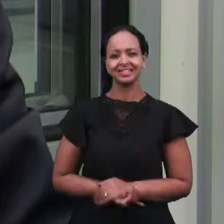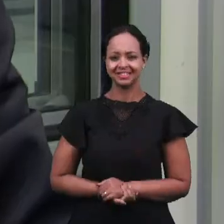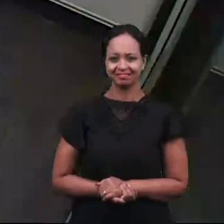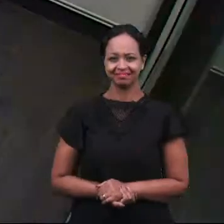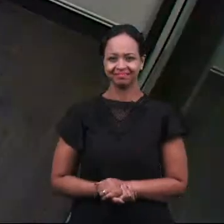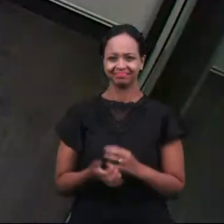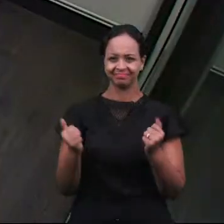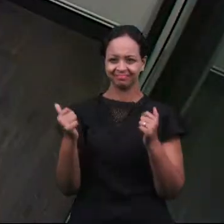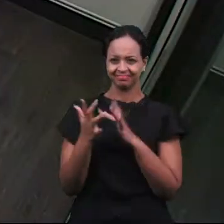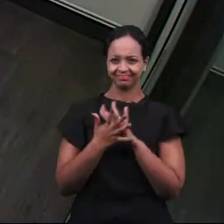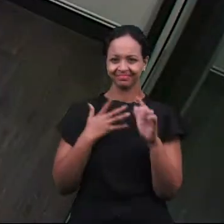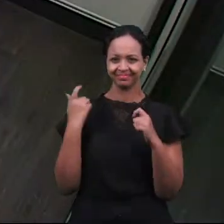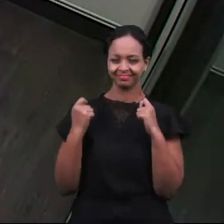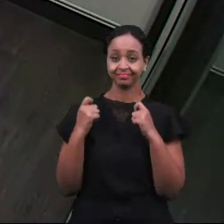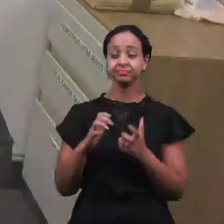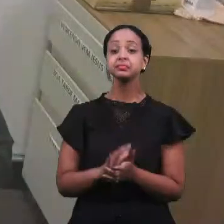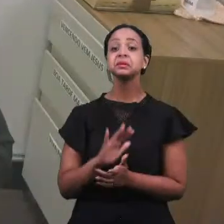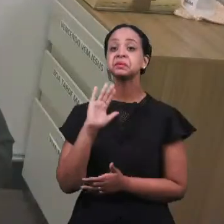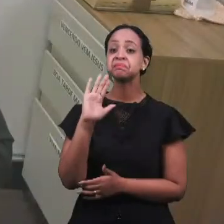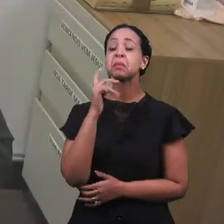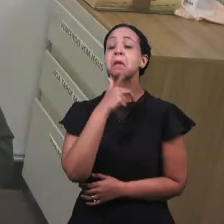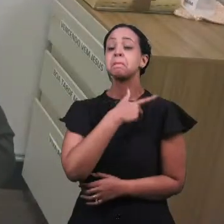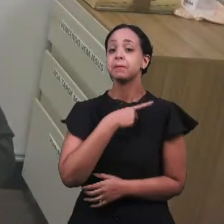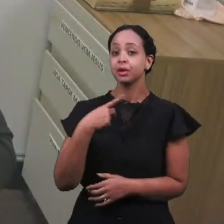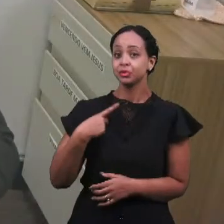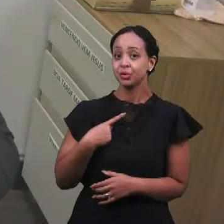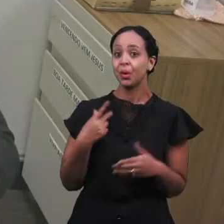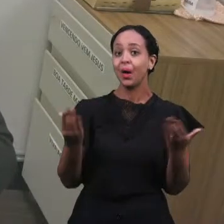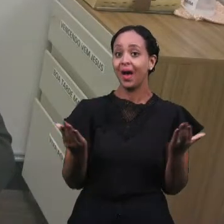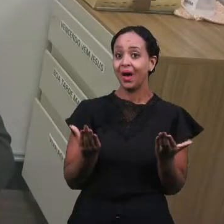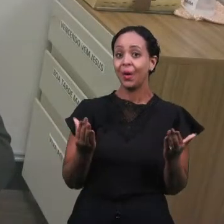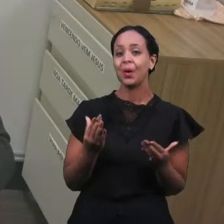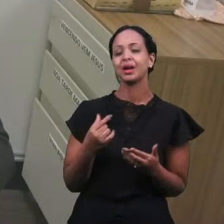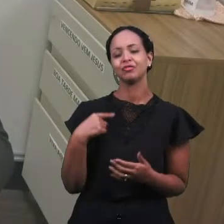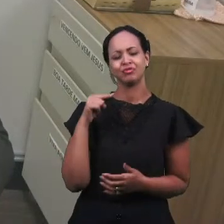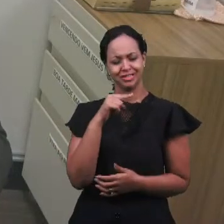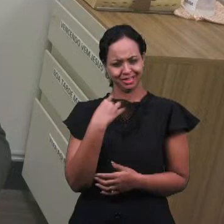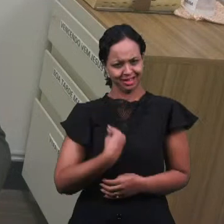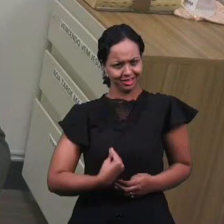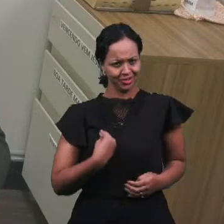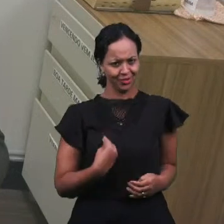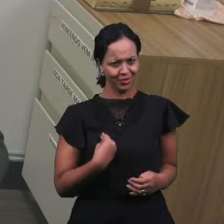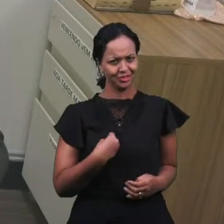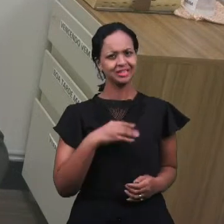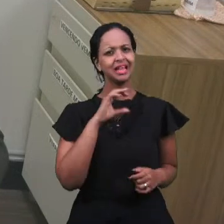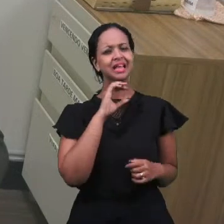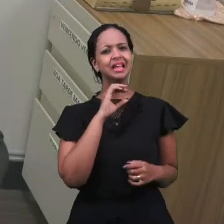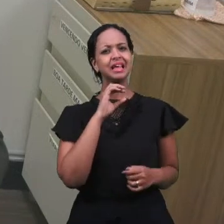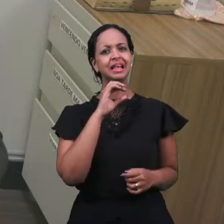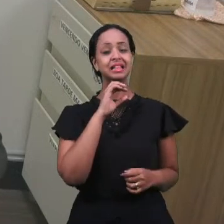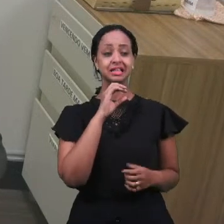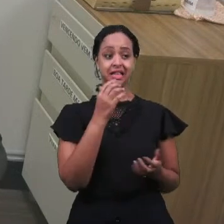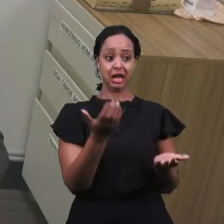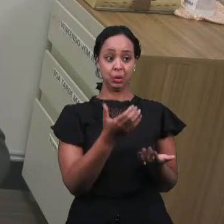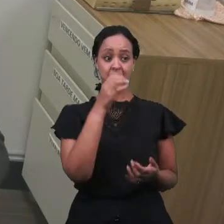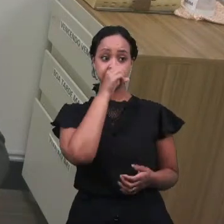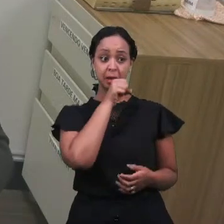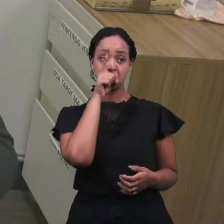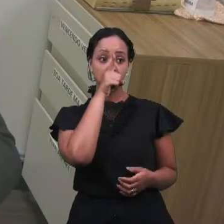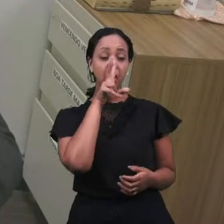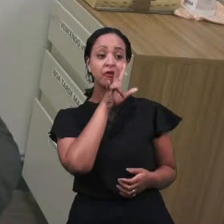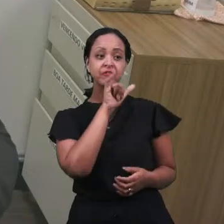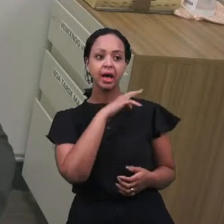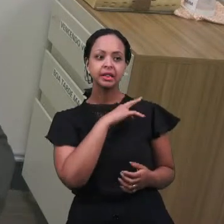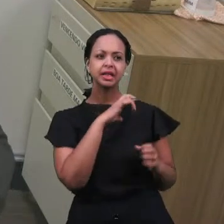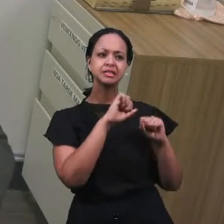Glória a Jesus. Pastor, nós teremos agora, o pastor está aqui hoje e nesse fim de semana nós teremos um seminário, aliás,